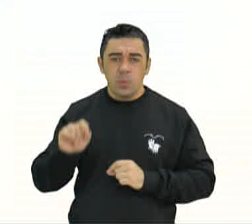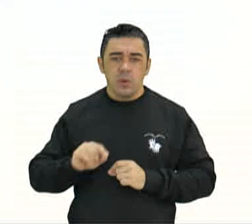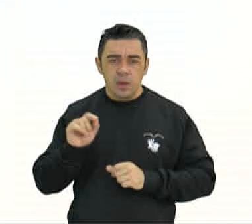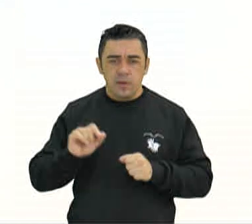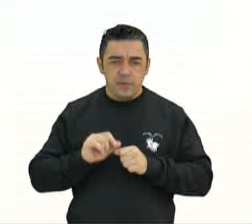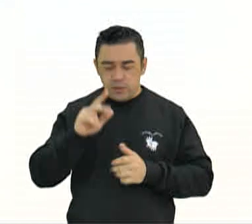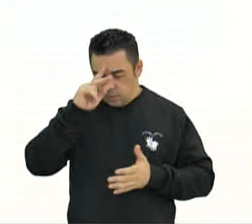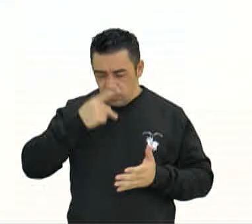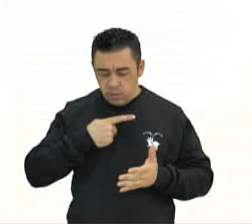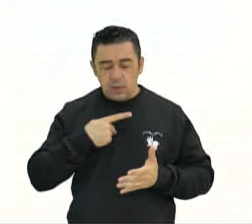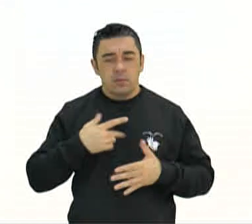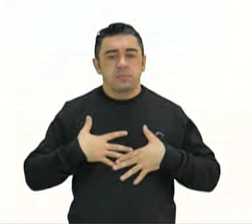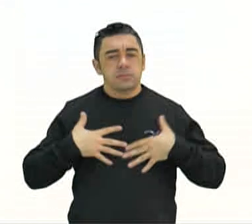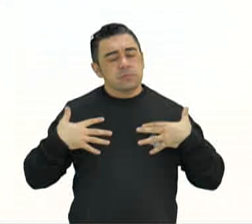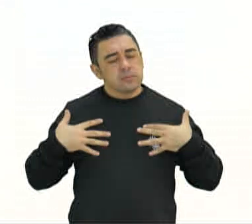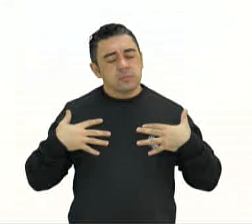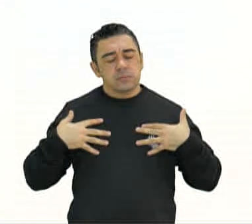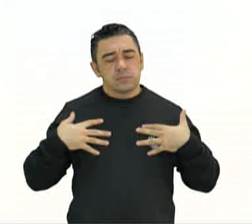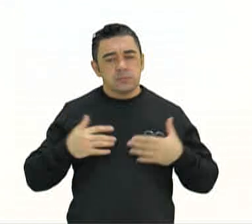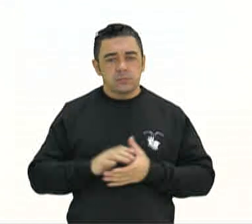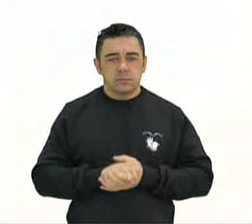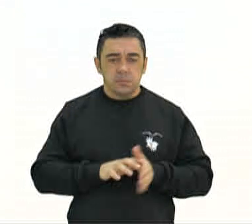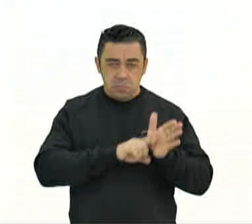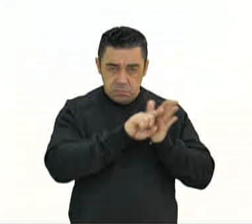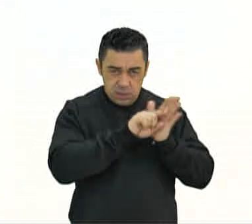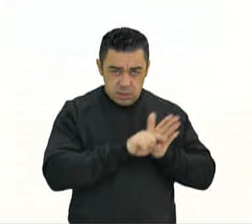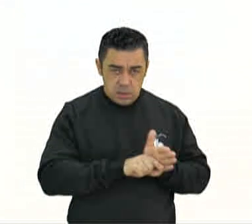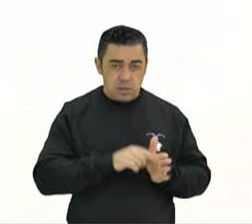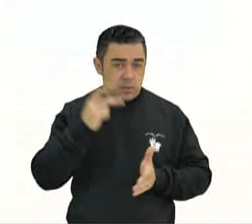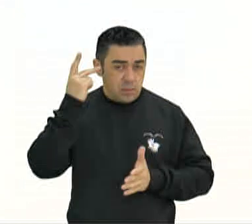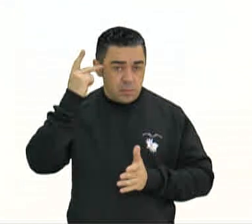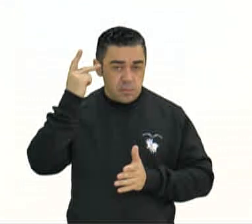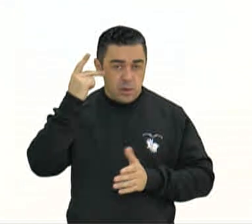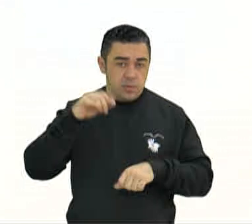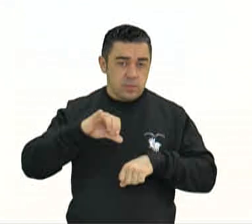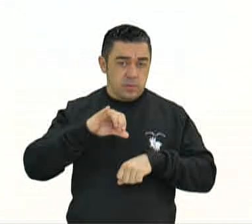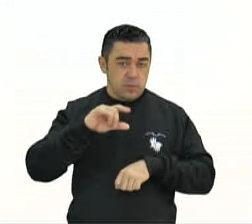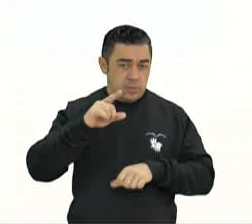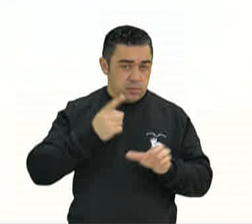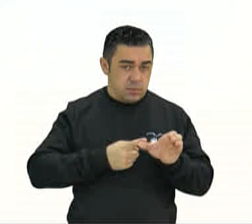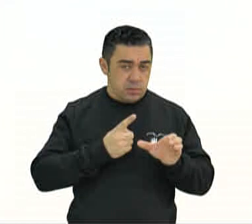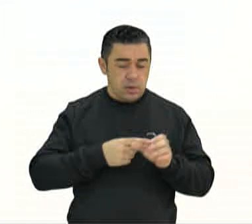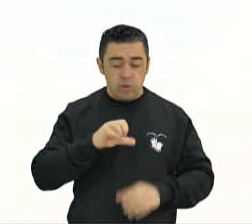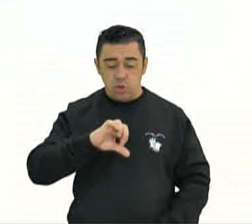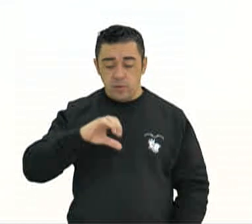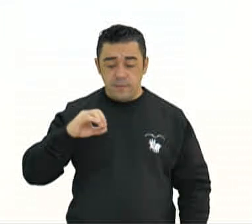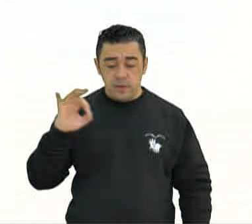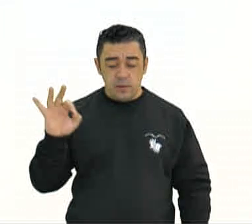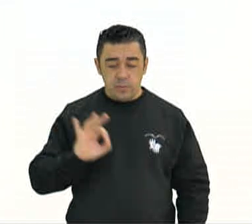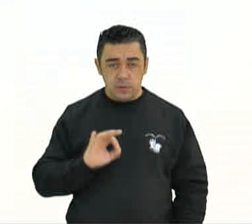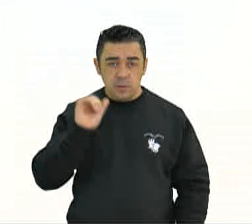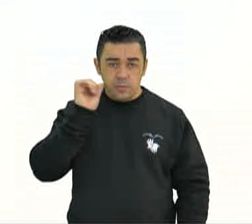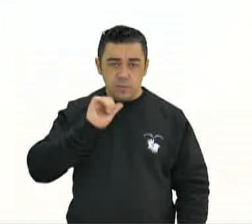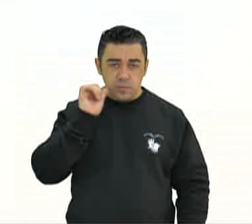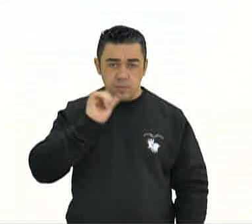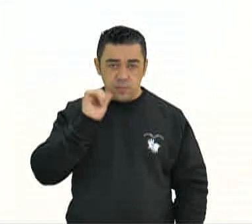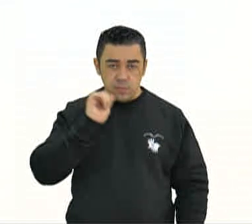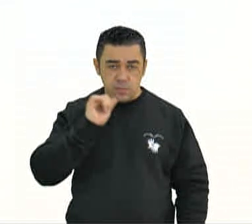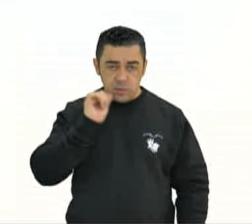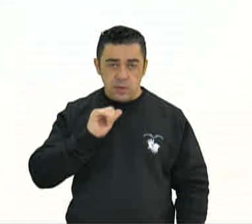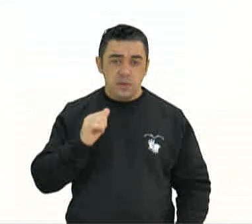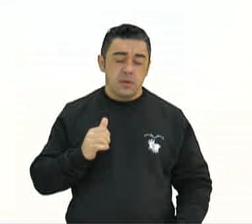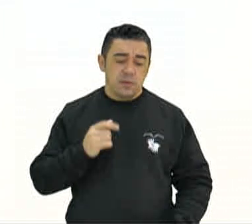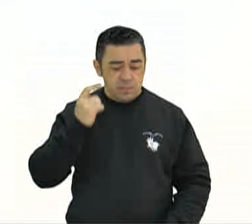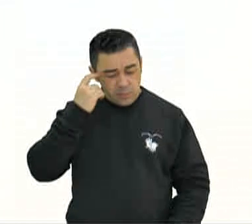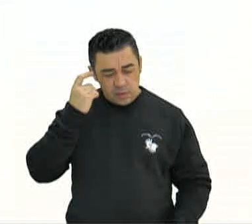realização pessoal. Em pesquisa feita na cidade de São Paulo, aparecem os percentuais de 90% entre as mulheres pesquisadas que se